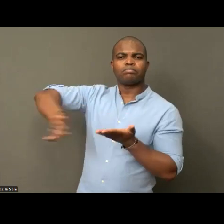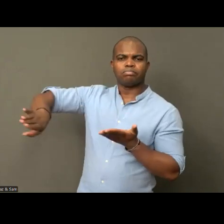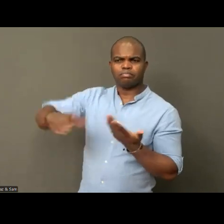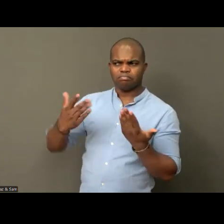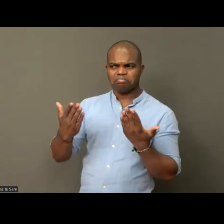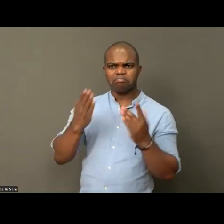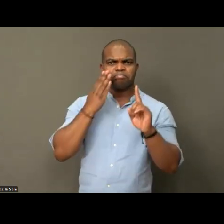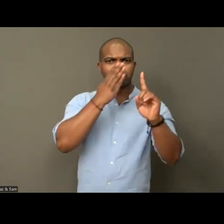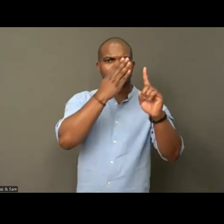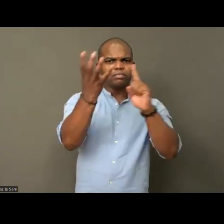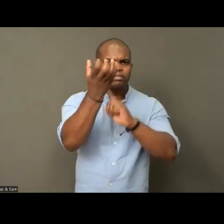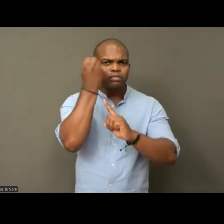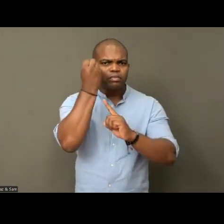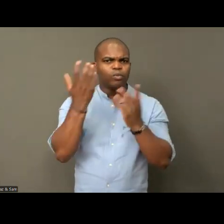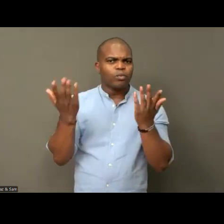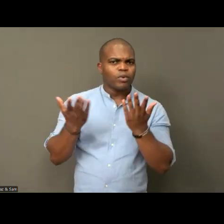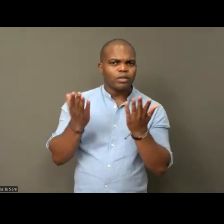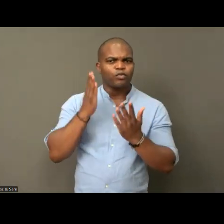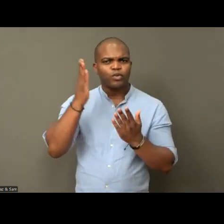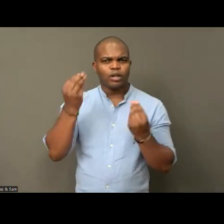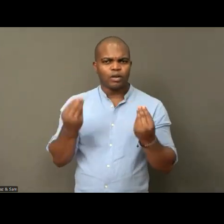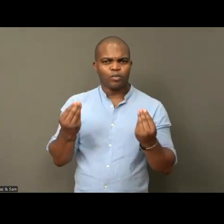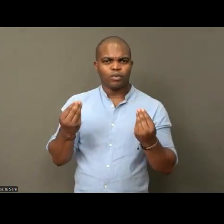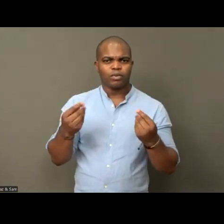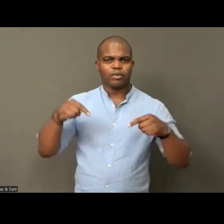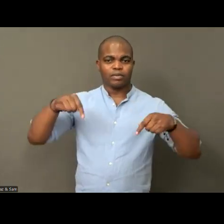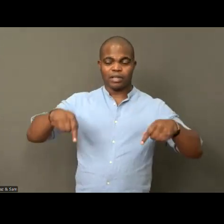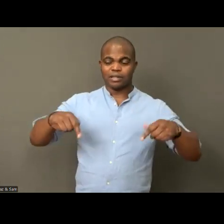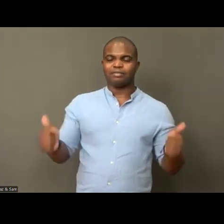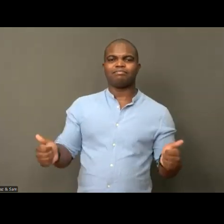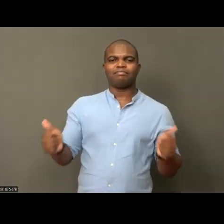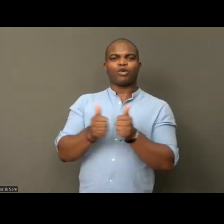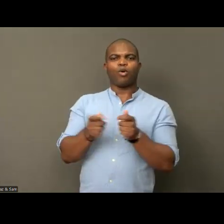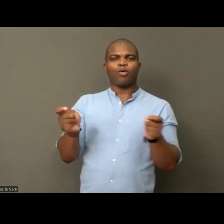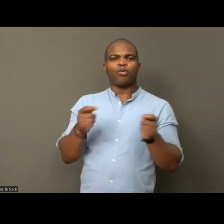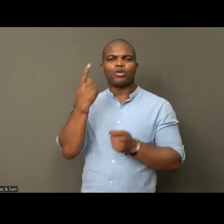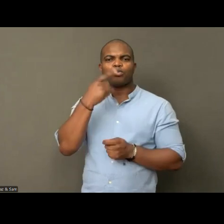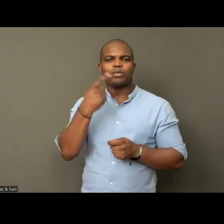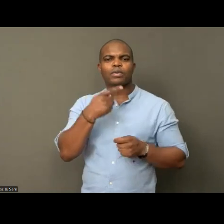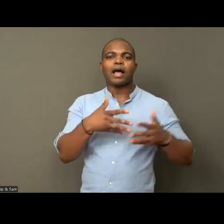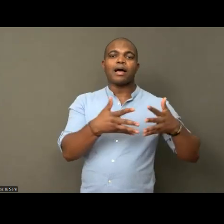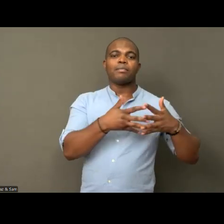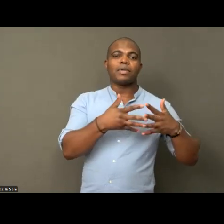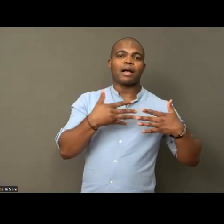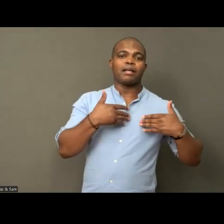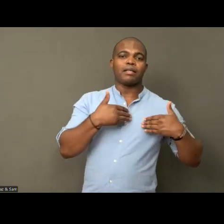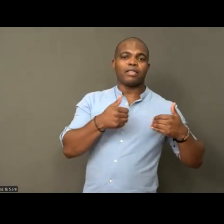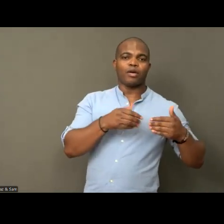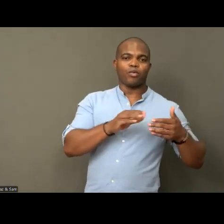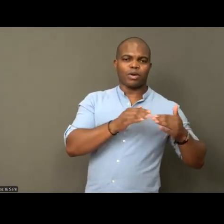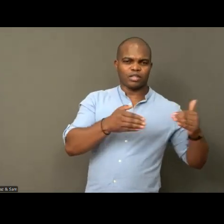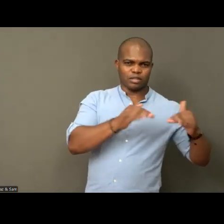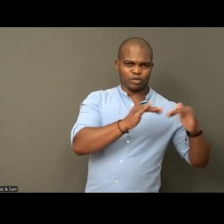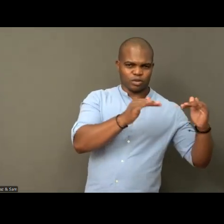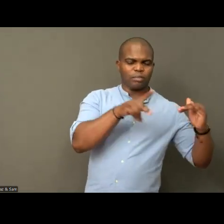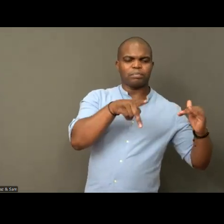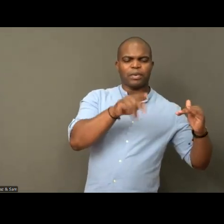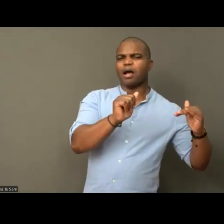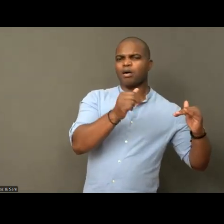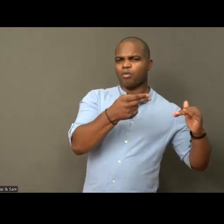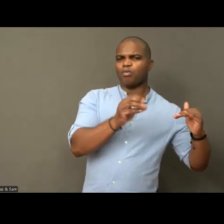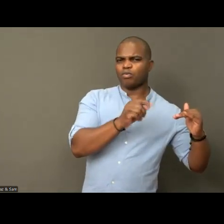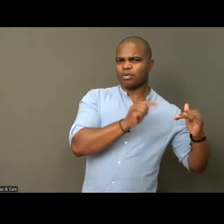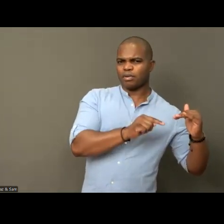da Saúde, Again, ou during this OPAS, webinar, e we do pela invite Core you to use NTD. the Q&A Durante o features to webinar, convidamos submit your você a usar o questions, recurso de which we'll perguntas e